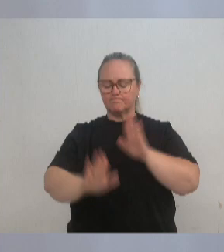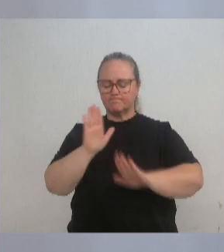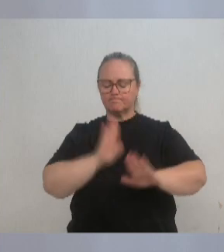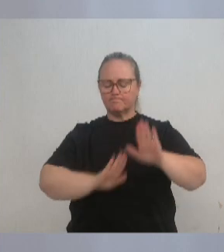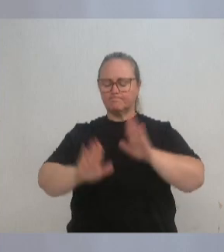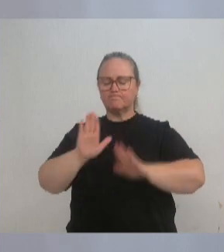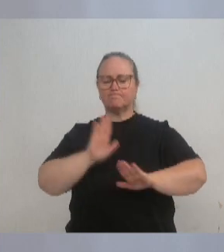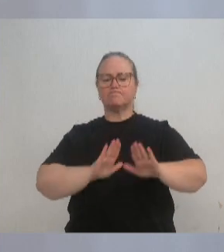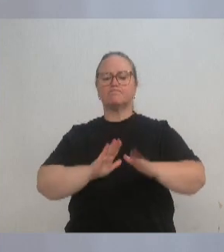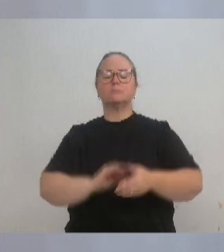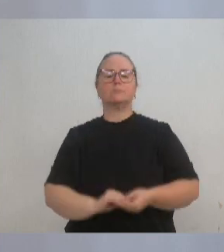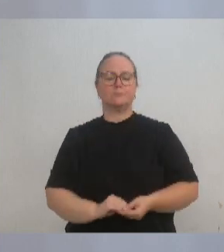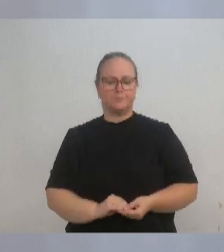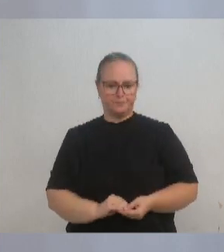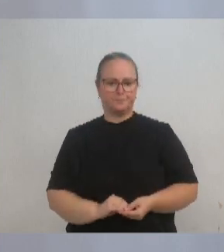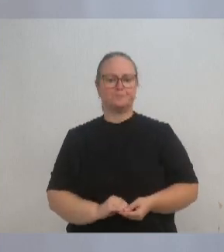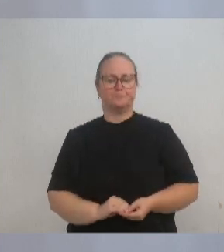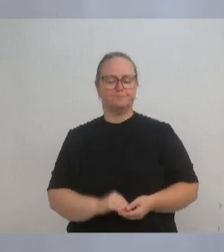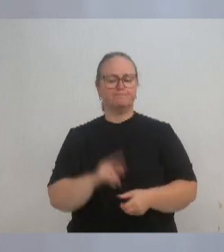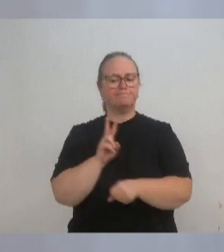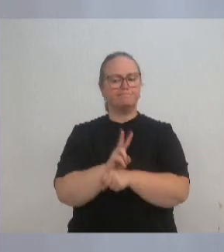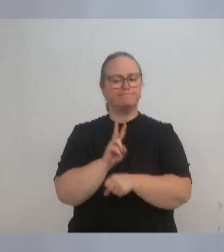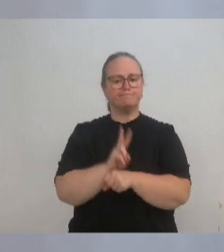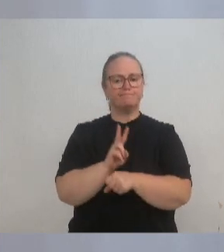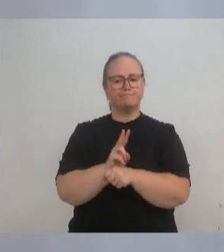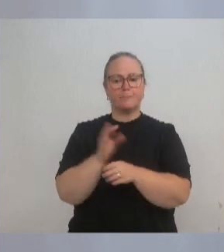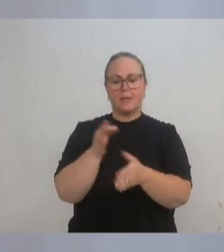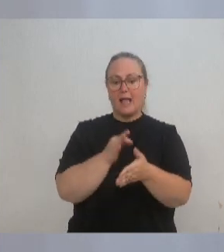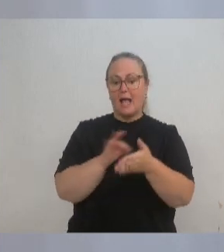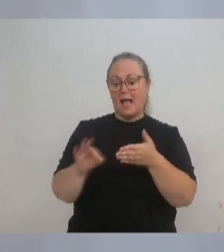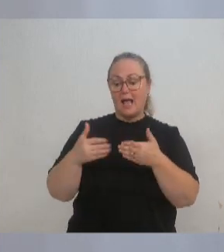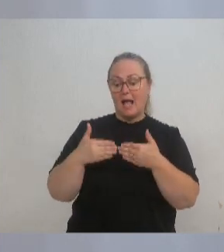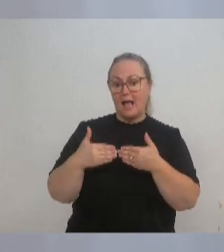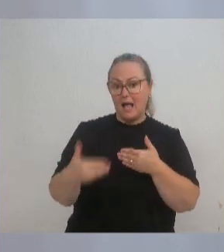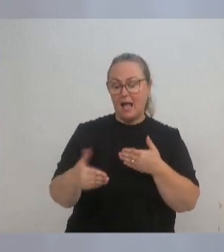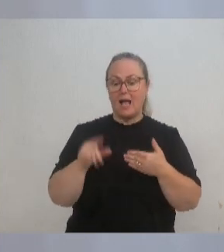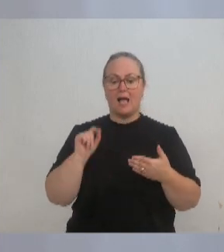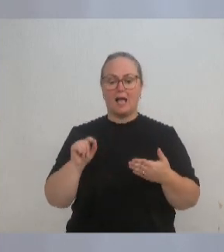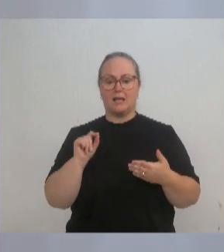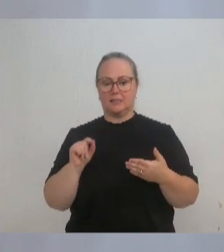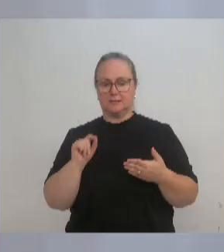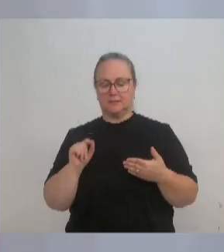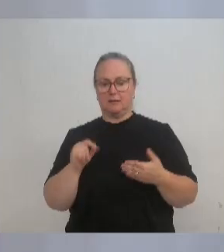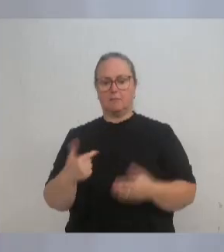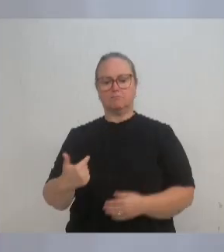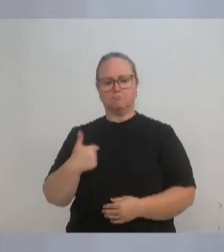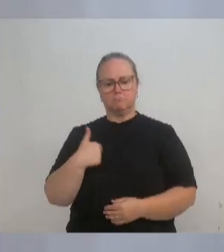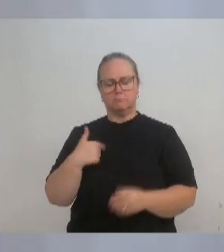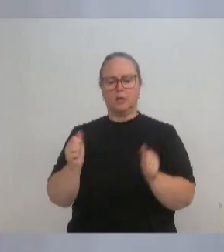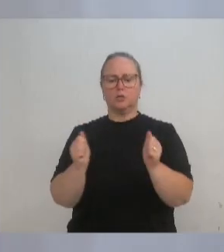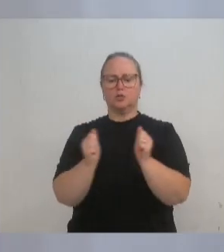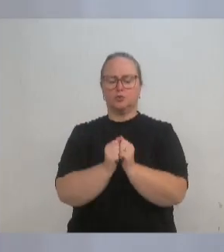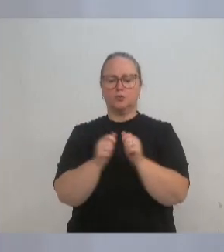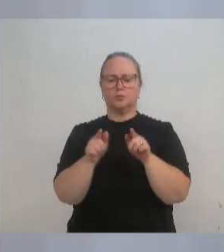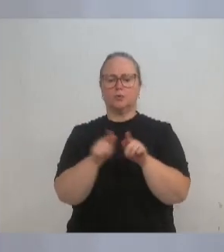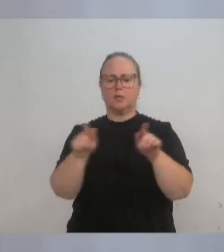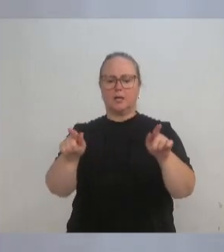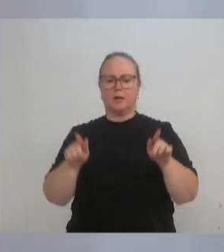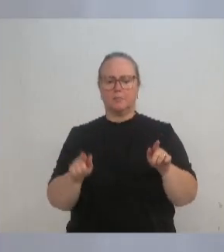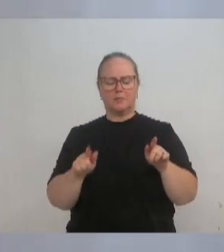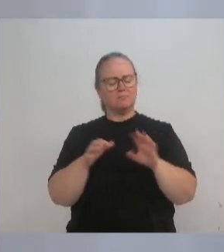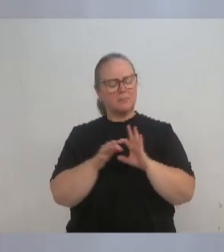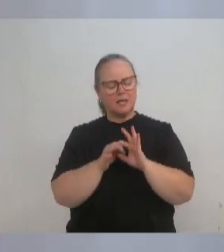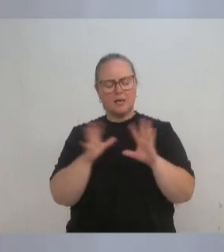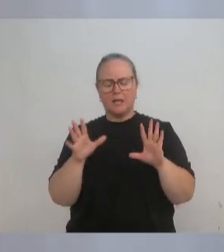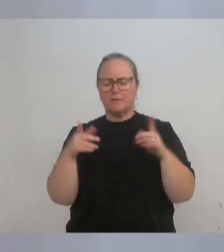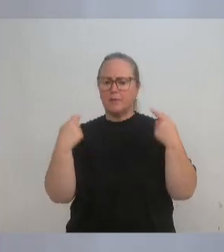um, de analisar o que está fazendo e o que vai fazer. Eu, meu gabinete, estamos à disposição para atender todos aqueles